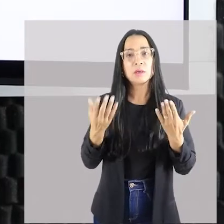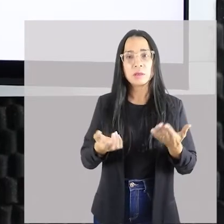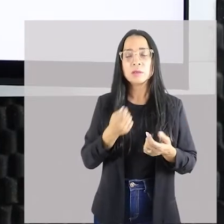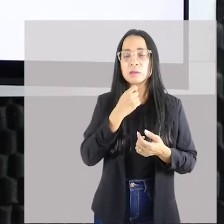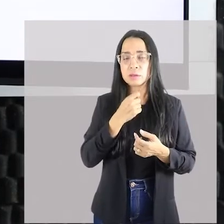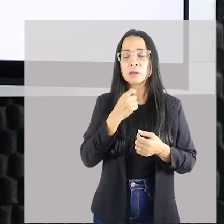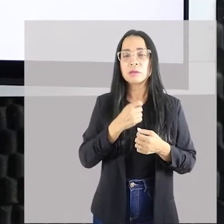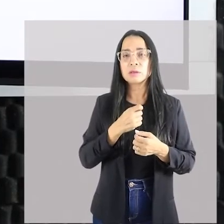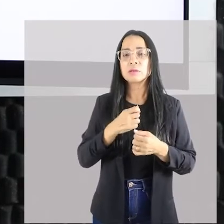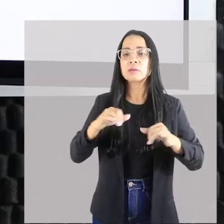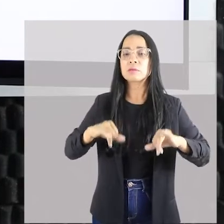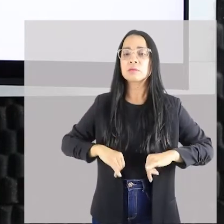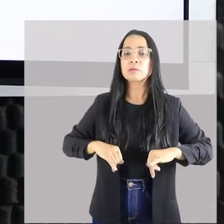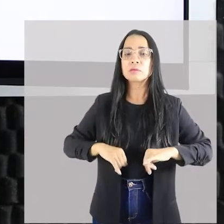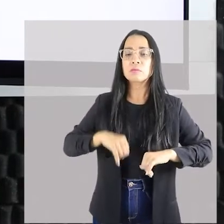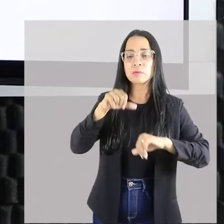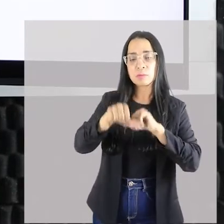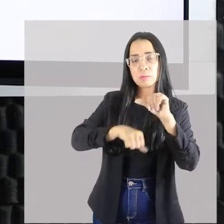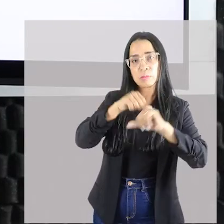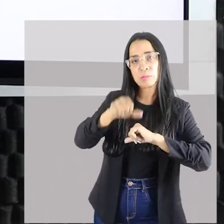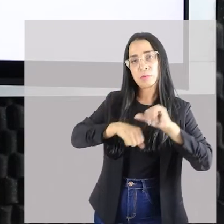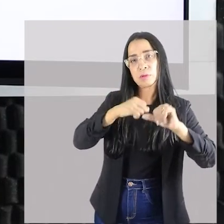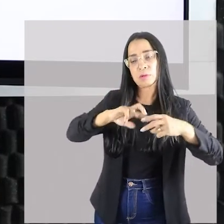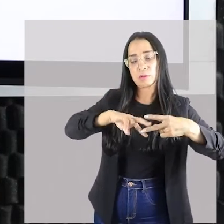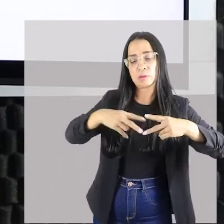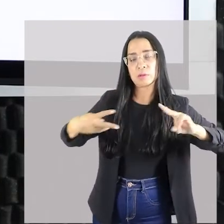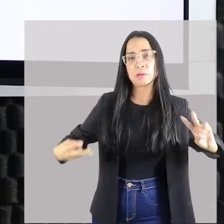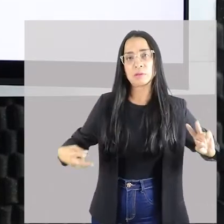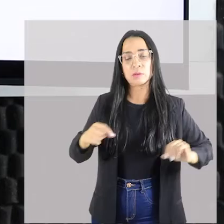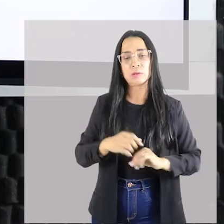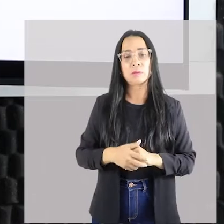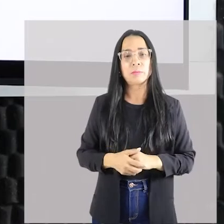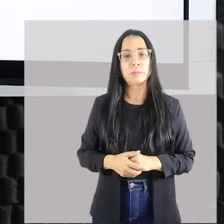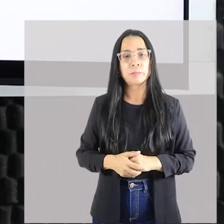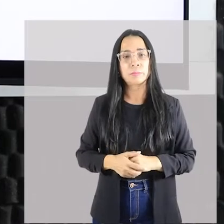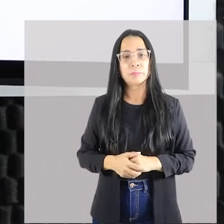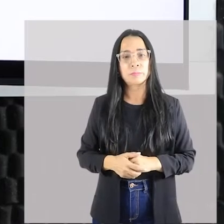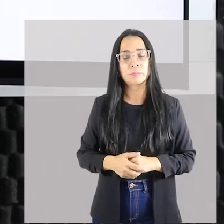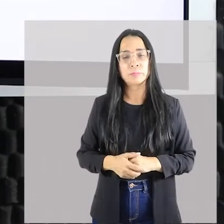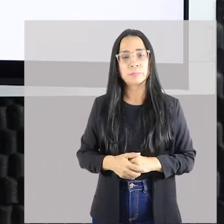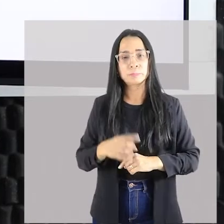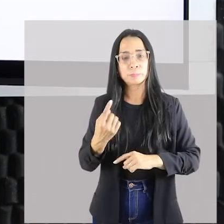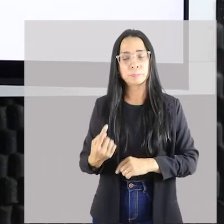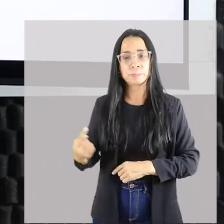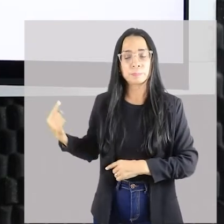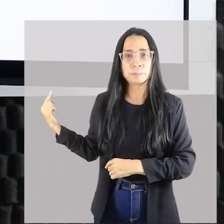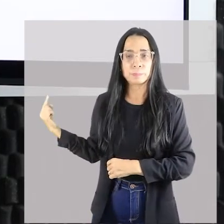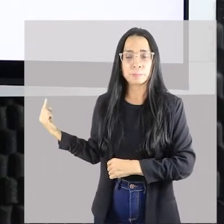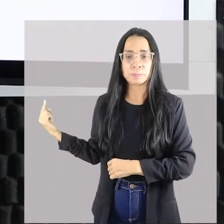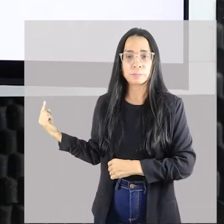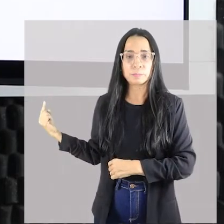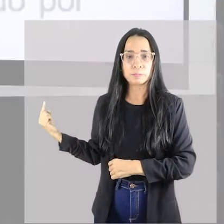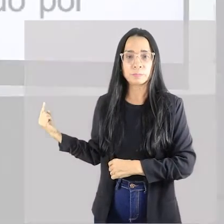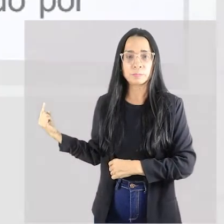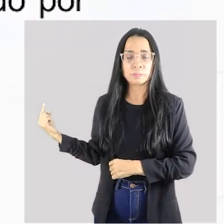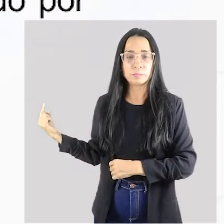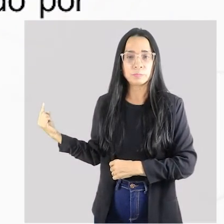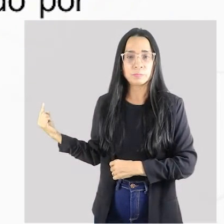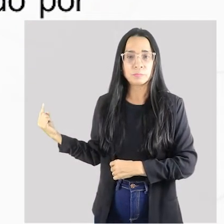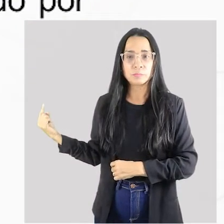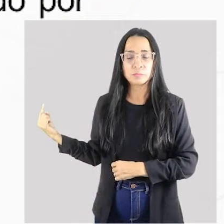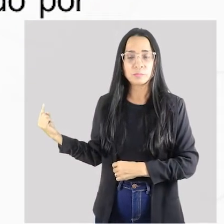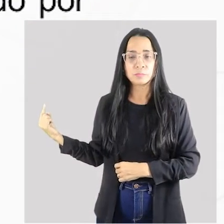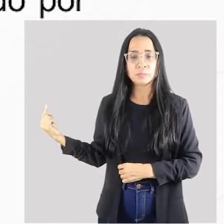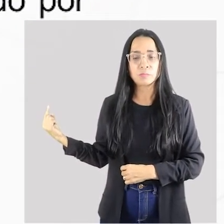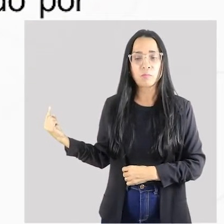assim sofrer mutações nesse material genético, tá certo? Bora lá para a próxima. Fala o seguinte: as